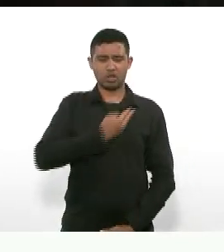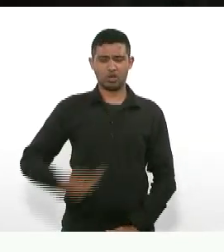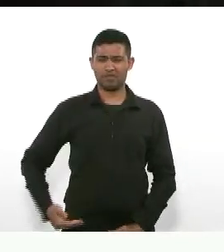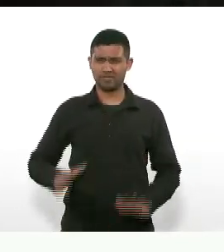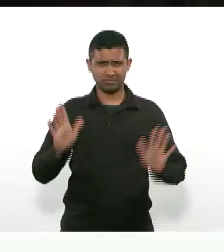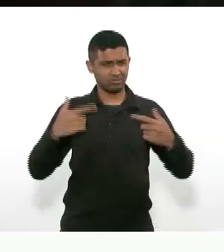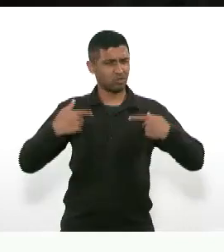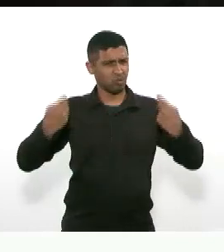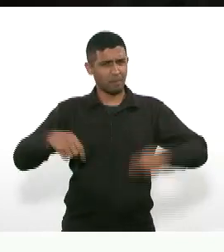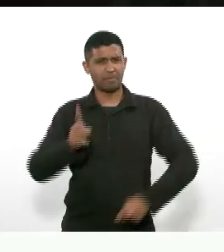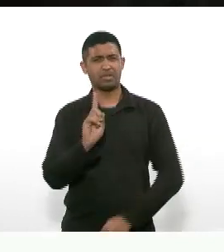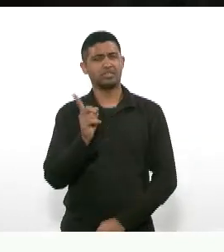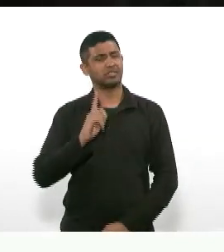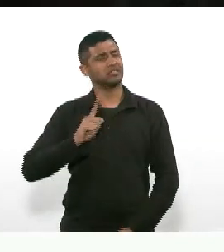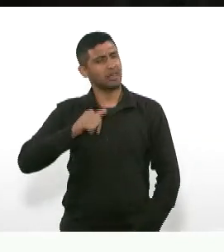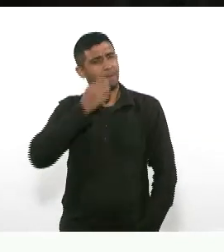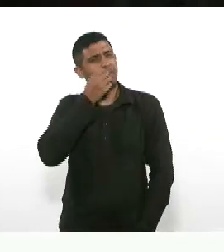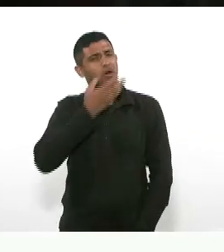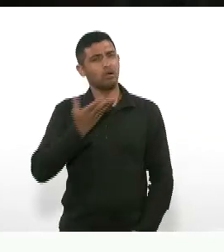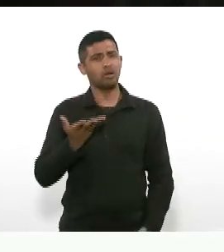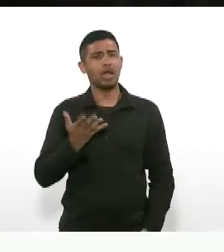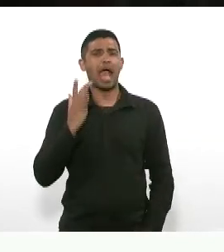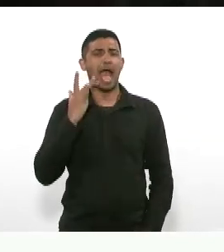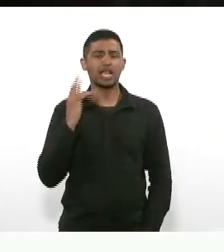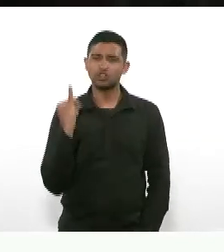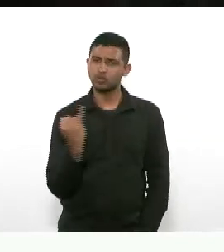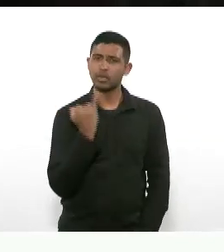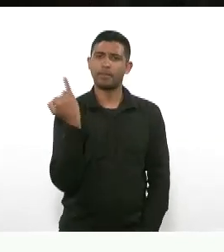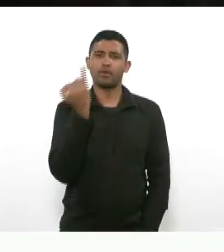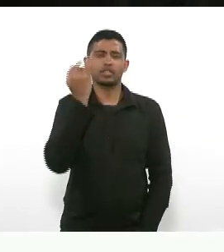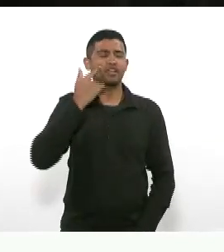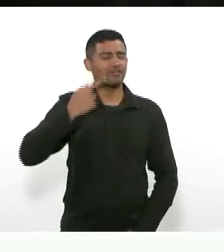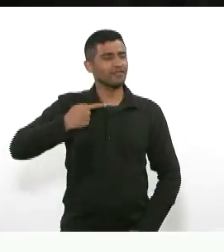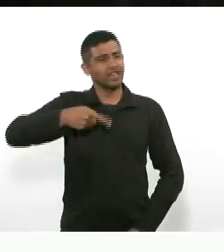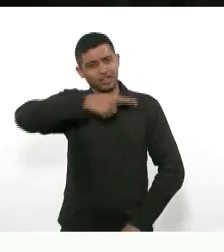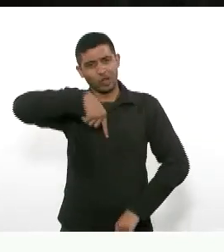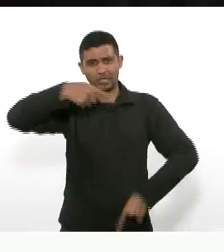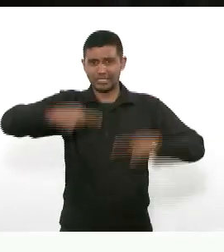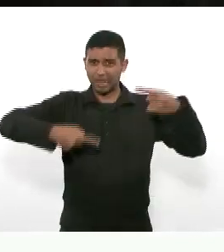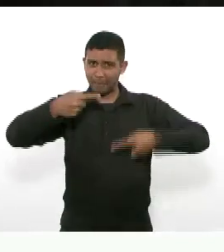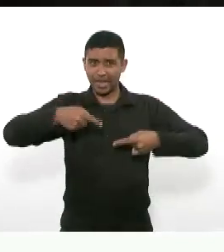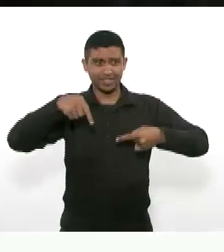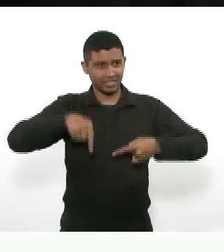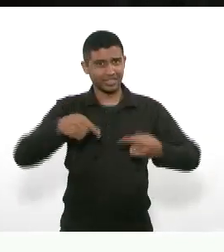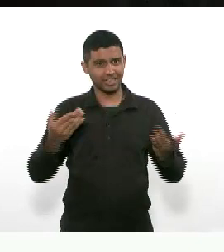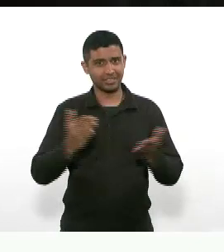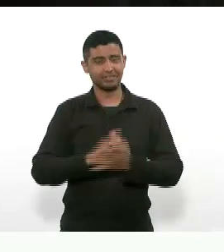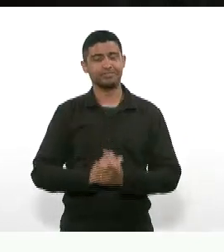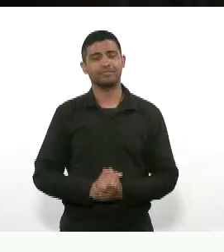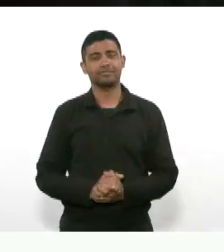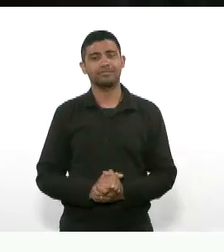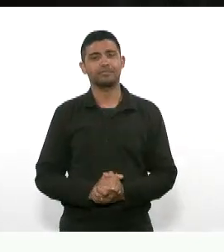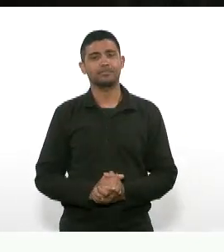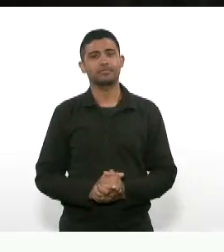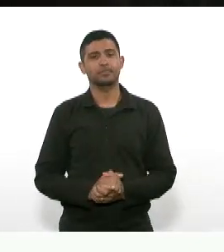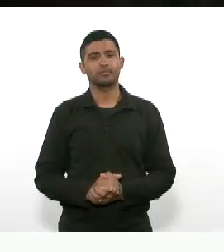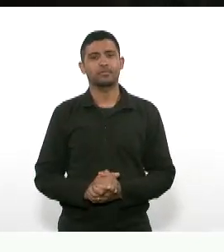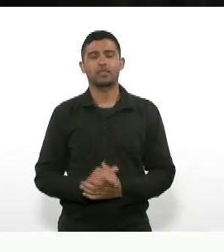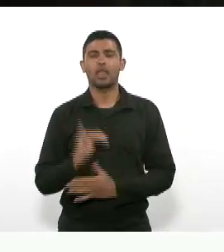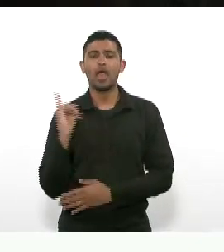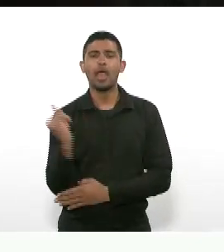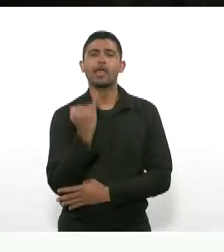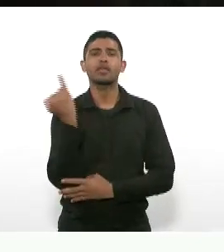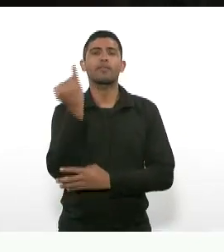preciso disso. E acho que o importante é a gente alçar, que é esse debate que a gente está tratando aqui, sabe? O importante o que